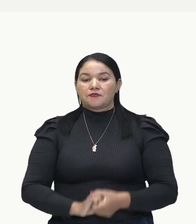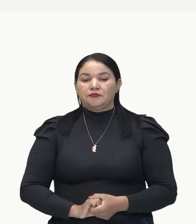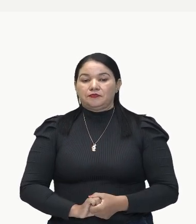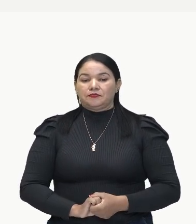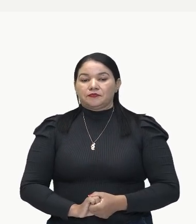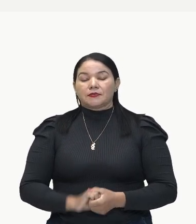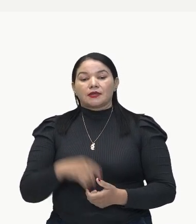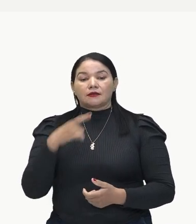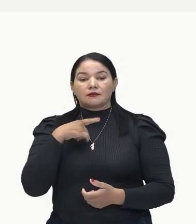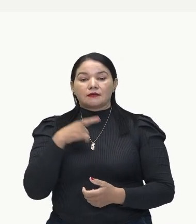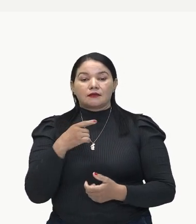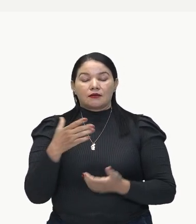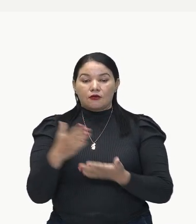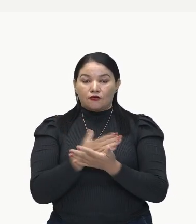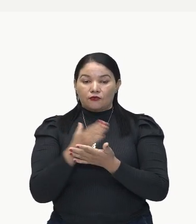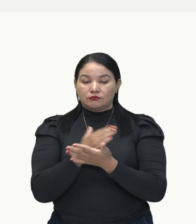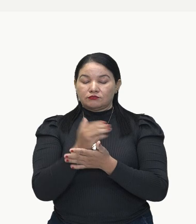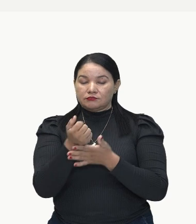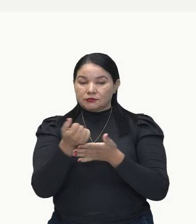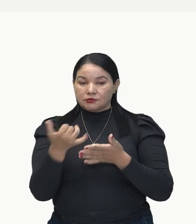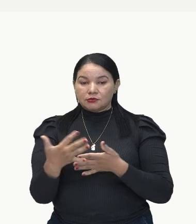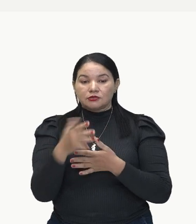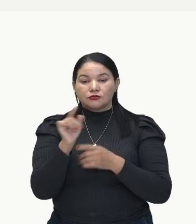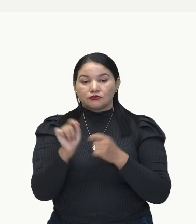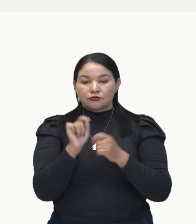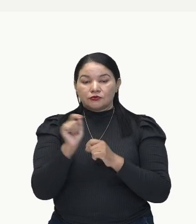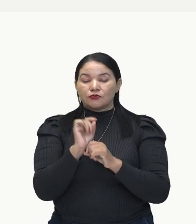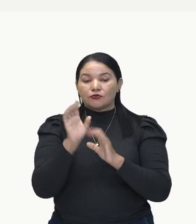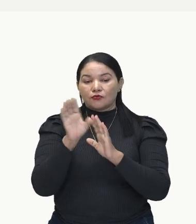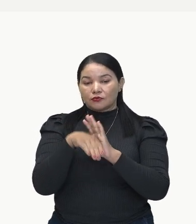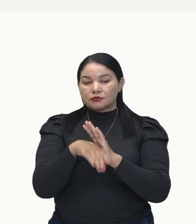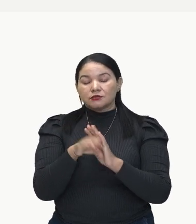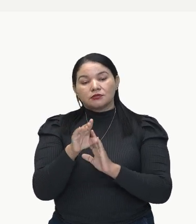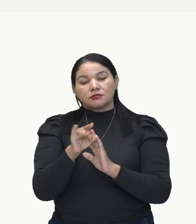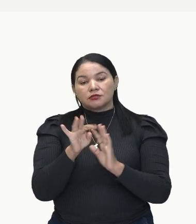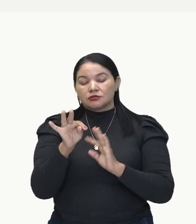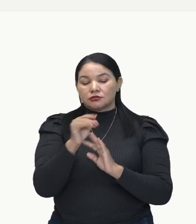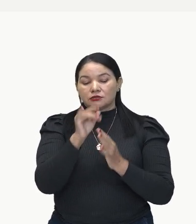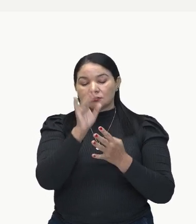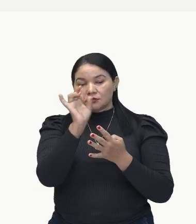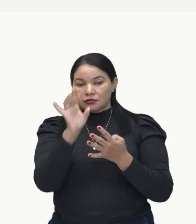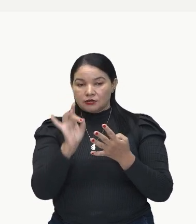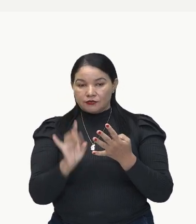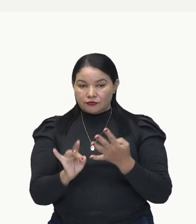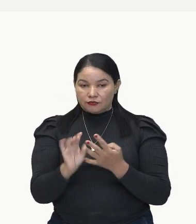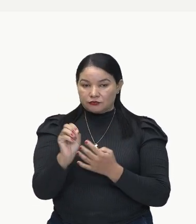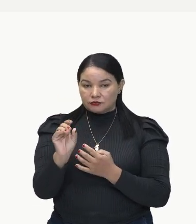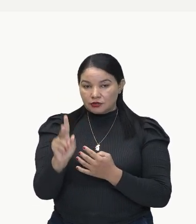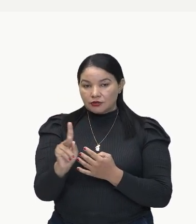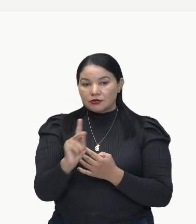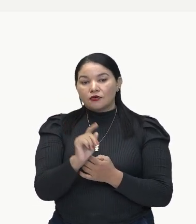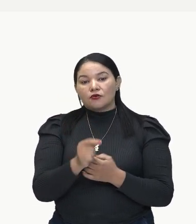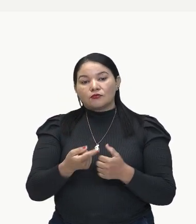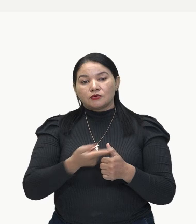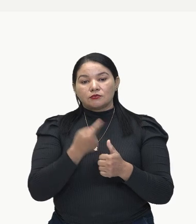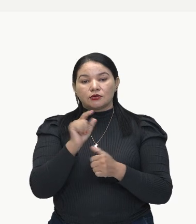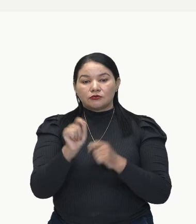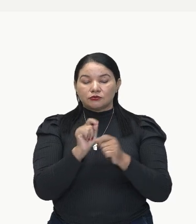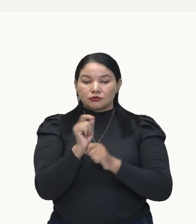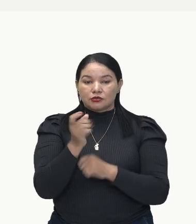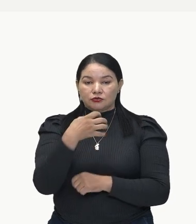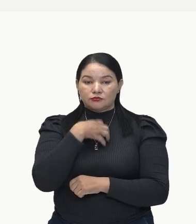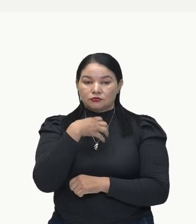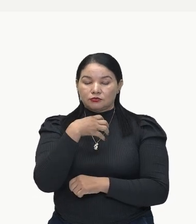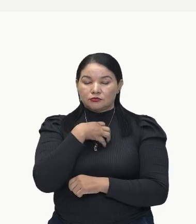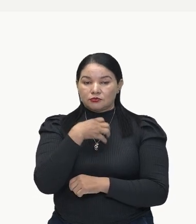temos algumas sentenças e o conceito de cada uma dessas classificações. Então nós temos os tipos de advérbio, o advérbio de